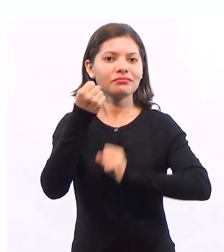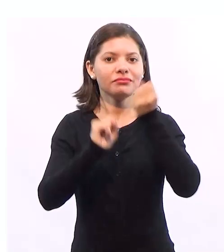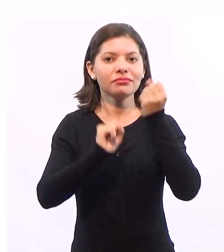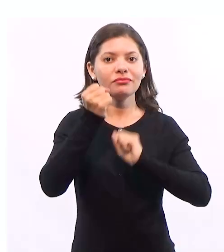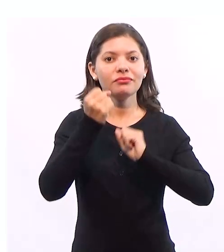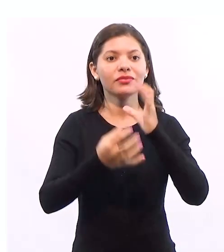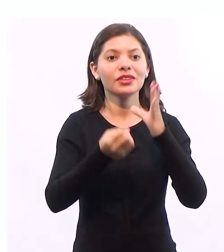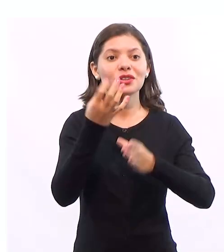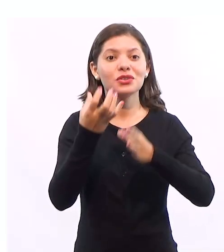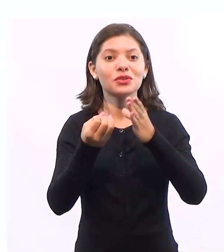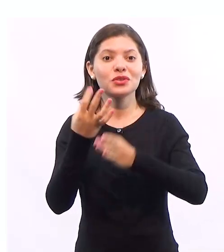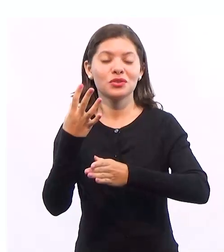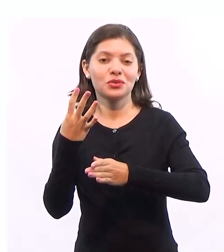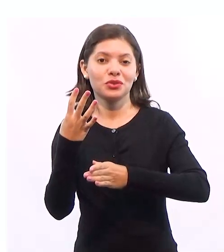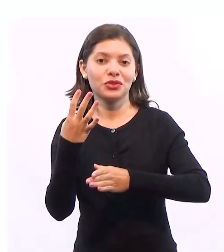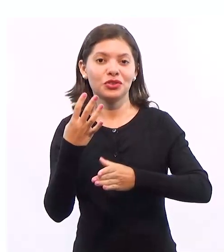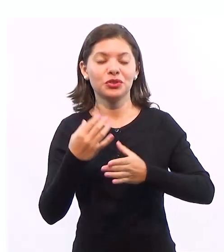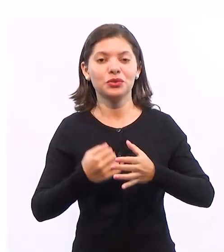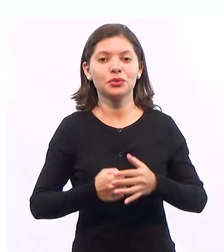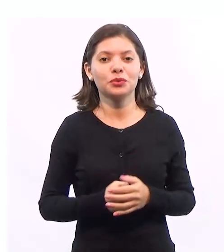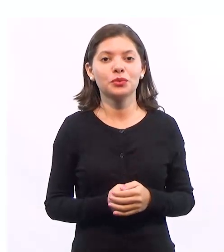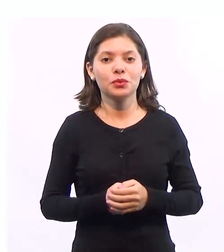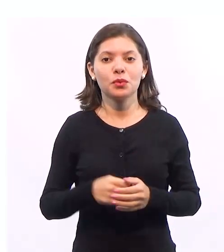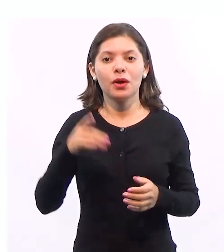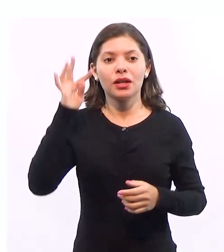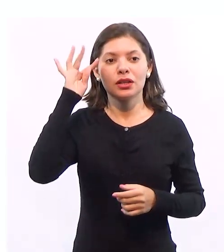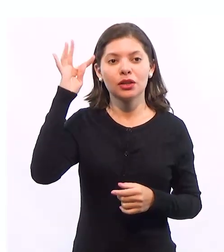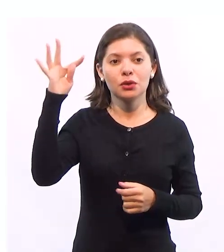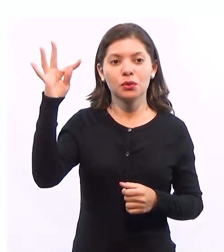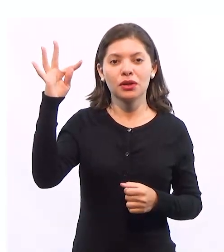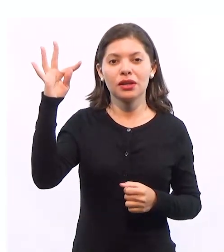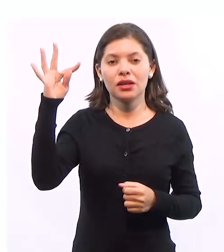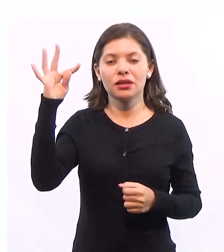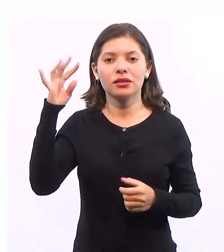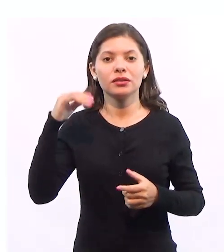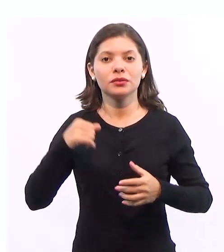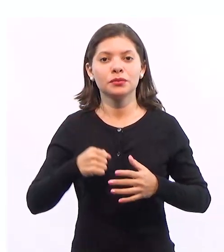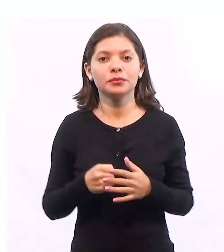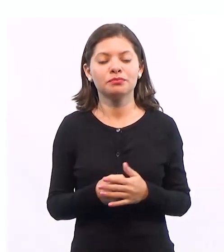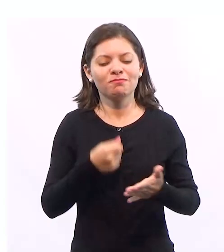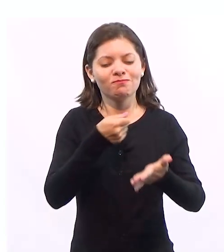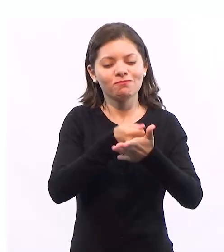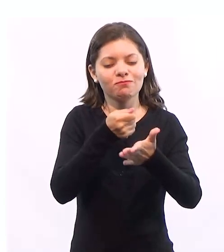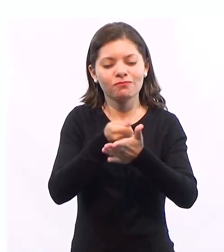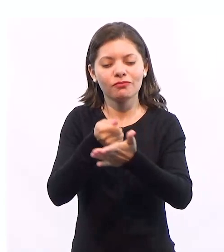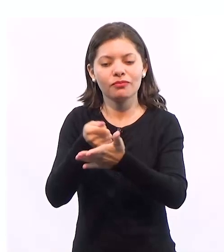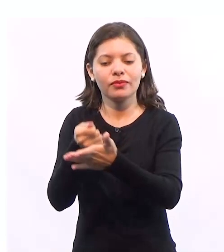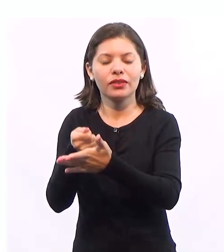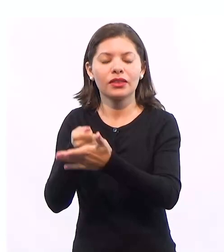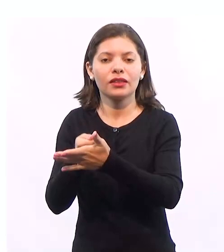operários. Surgiu, é claro, essa teoria estruturalista surgiu por meio da rigidez